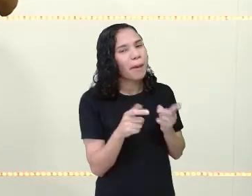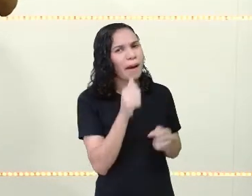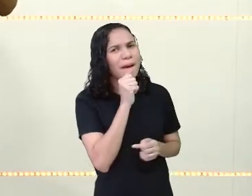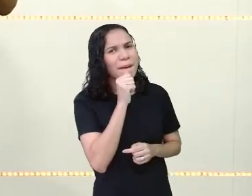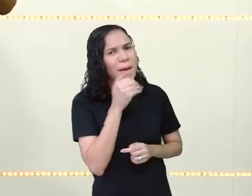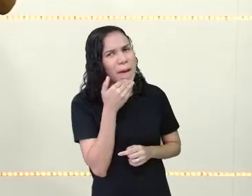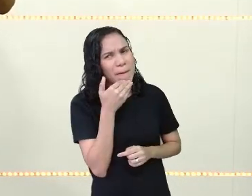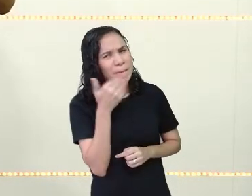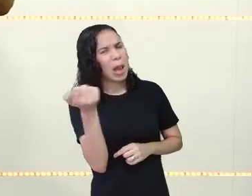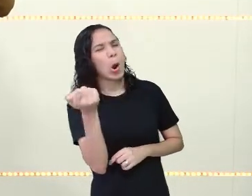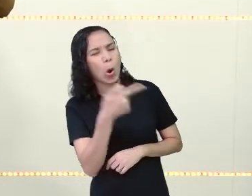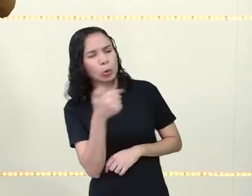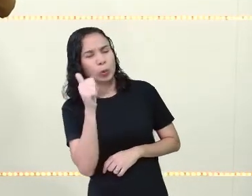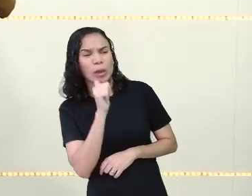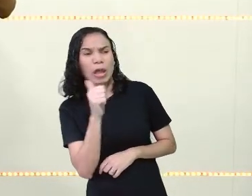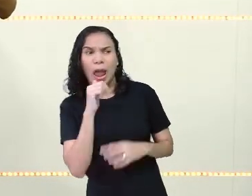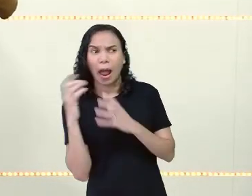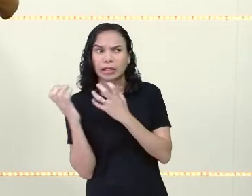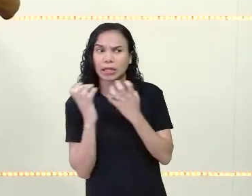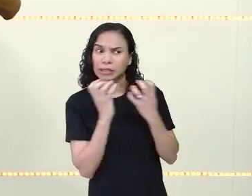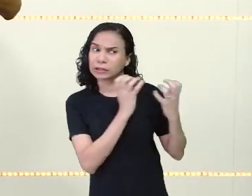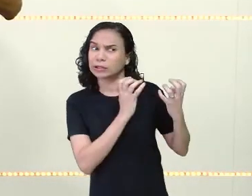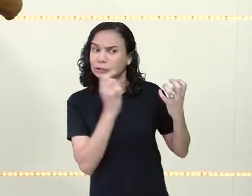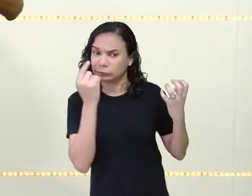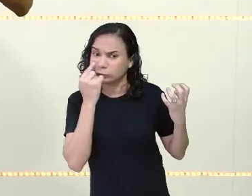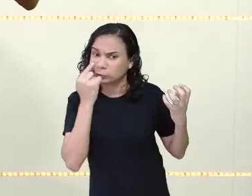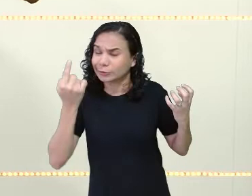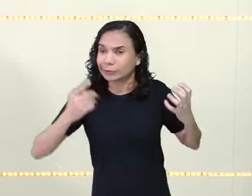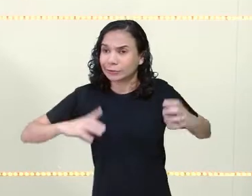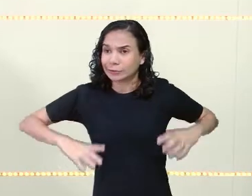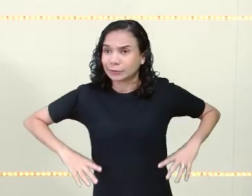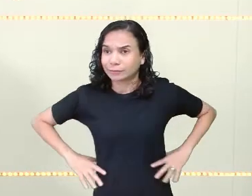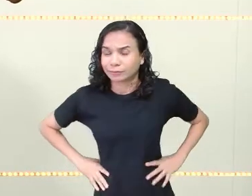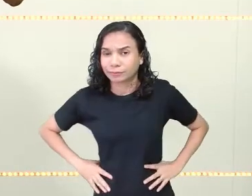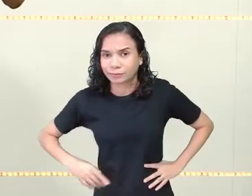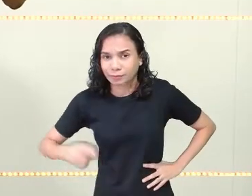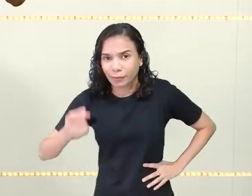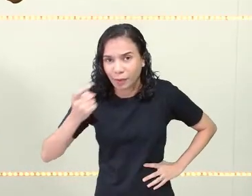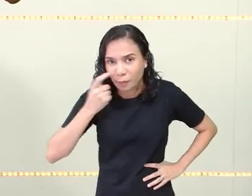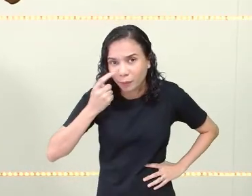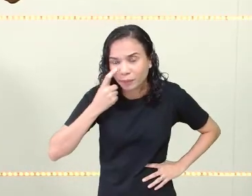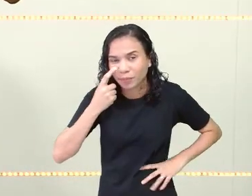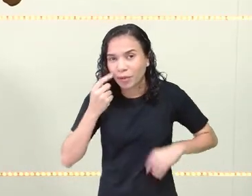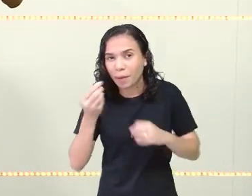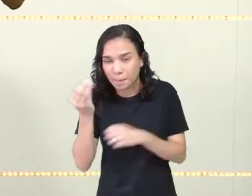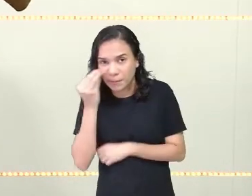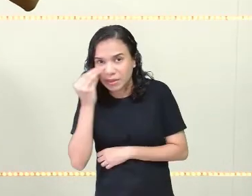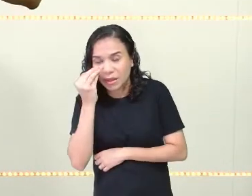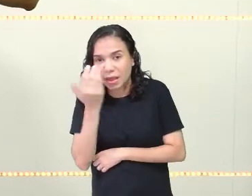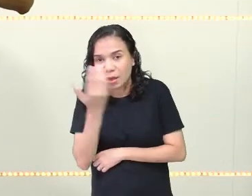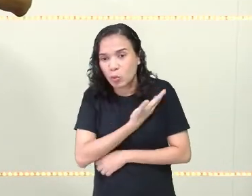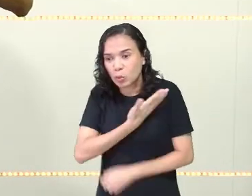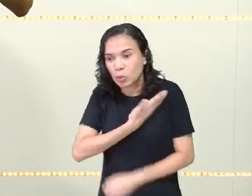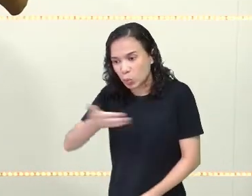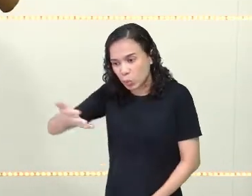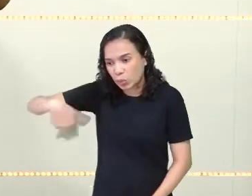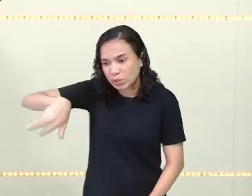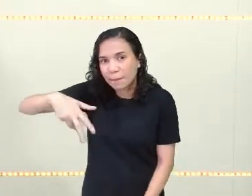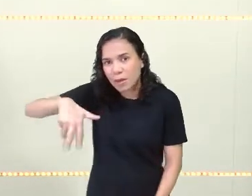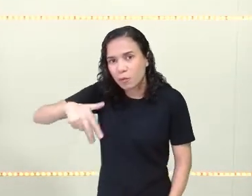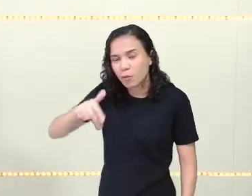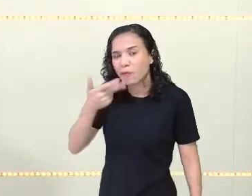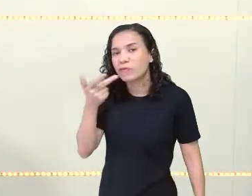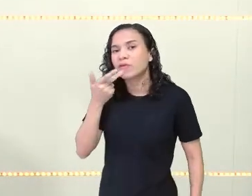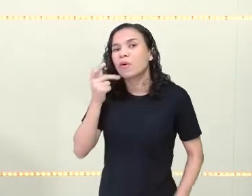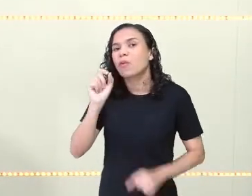conseguiu cantar melhor do que a Magali, eu acho. Observem o que os amigos da Magali estão